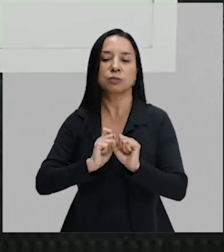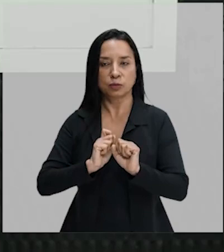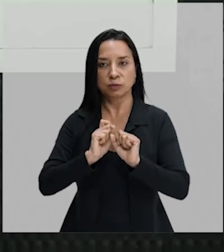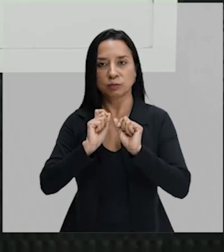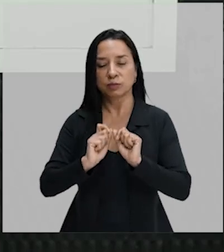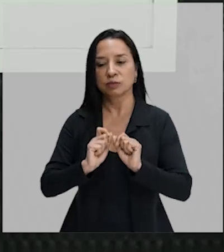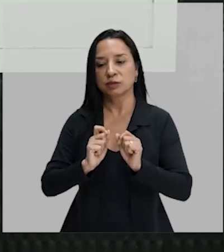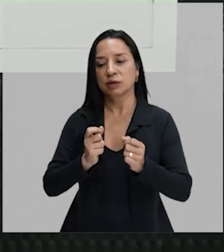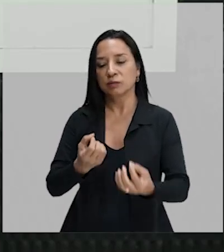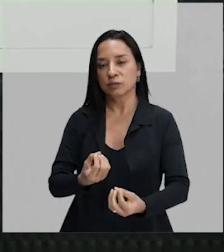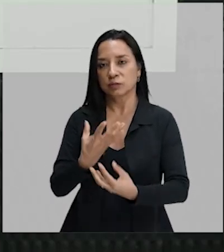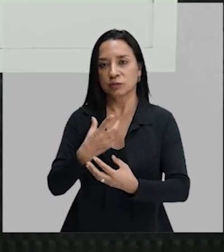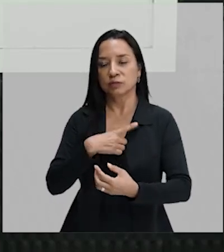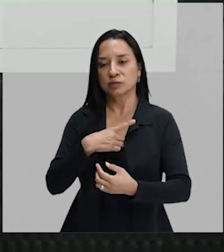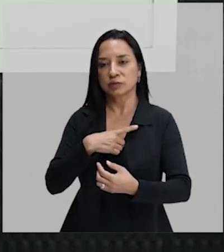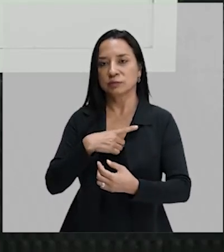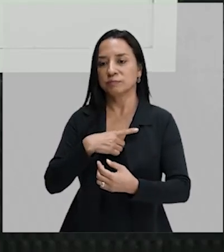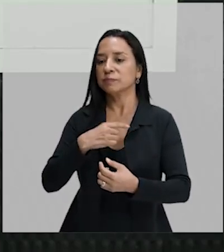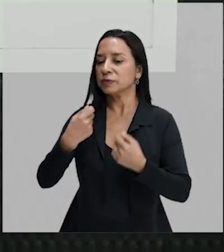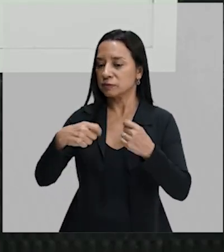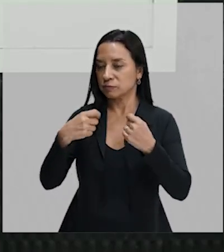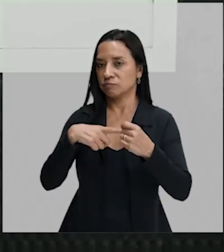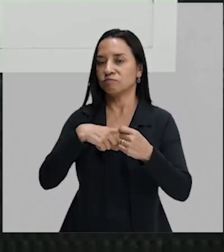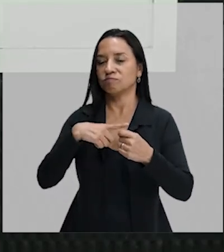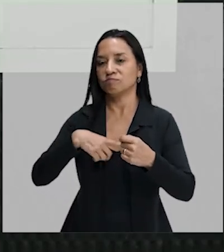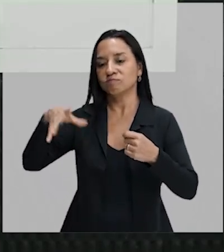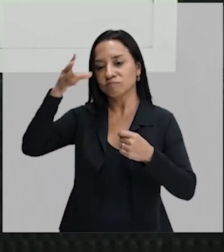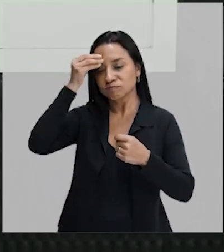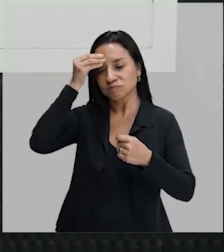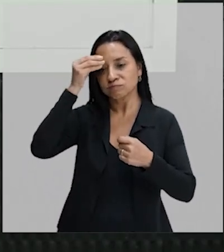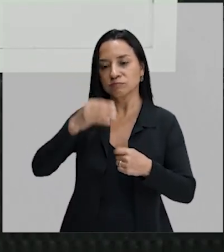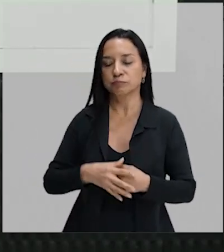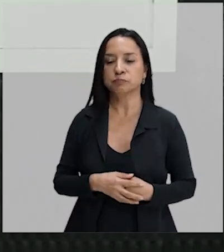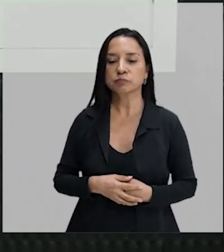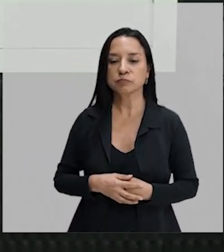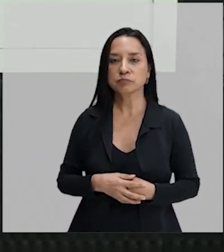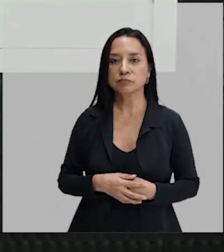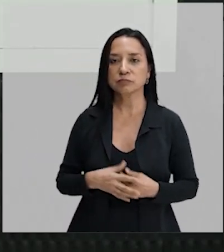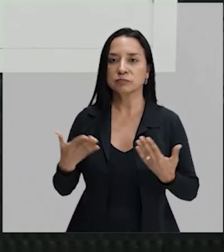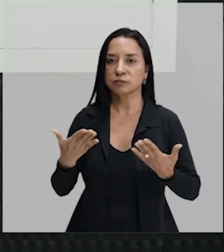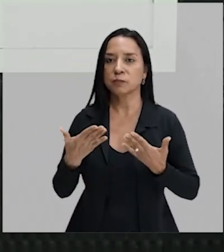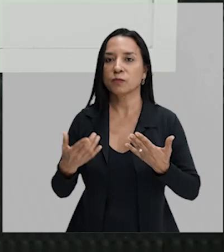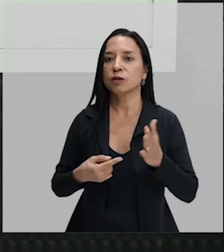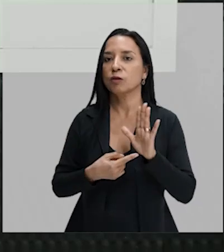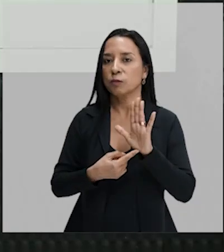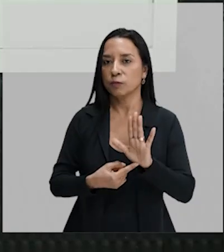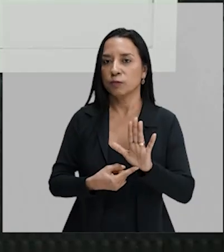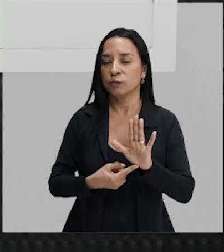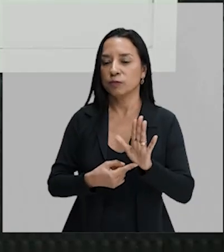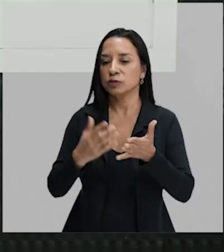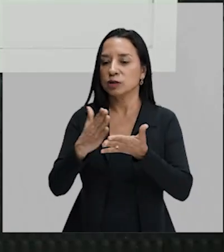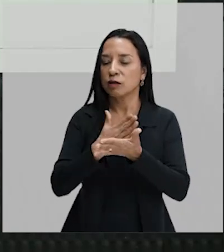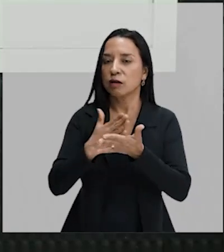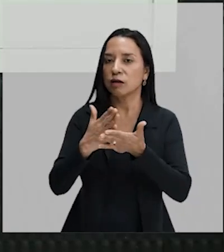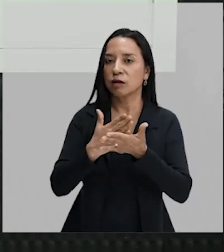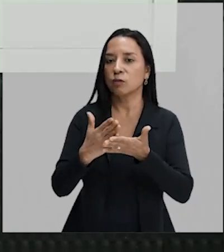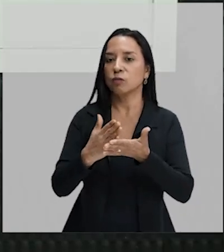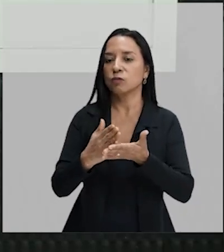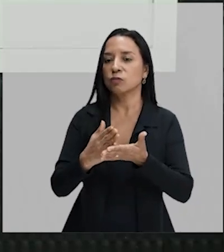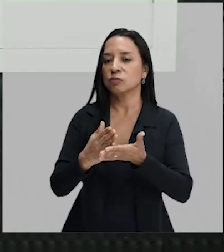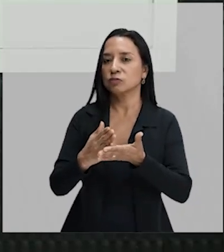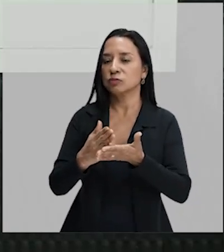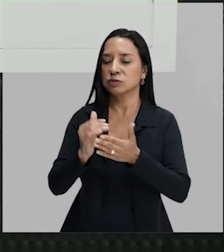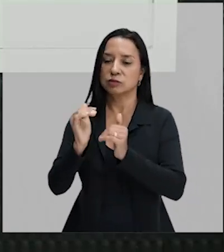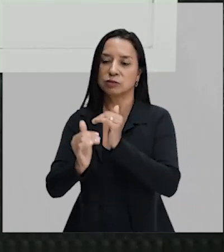nós intentamos de ter conhecimento, correto? Beleza? Eu separei para a gente aqui, dentro dessa construção de conhecimento,